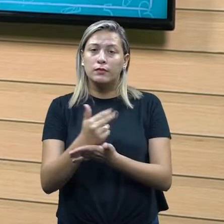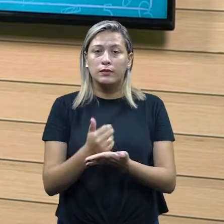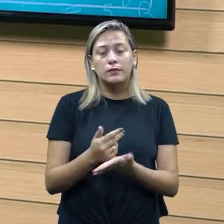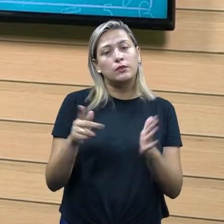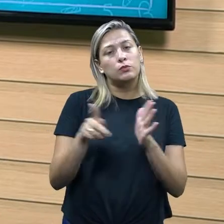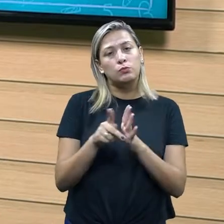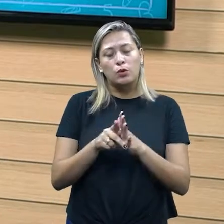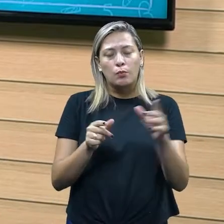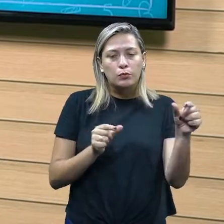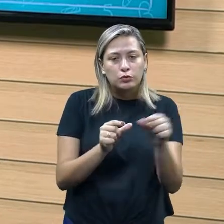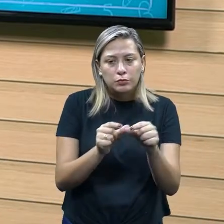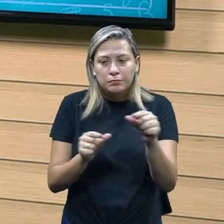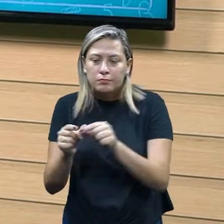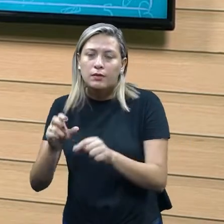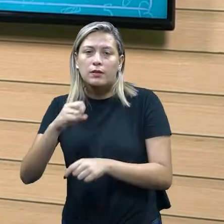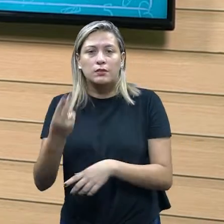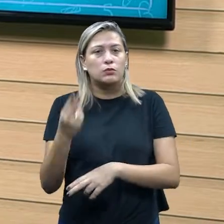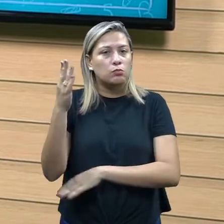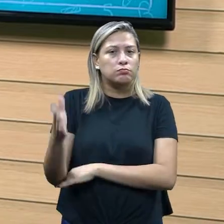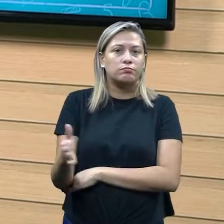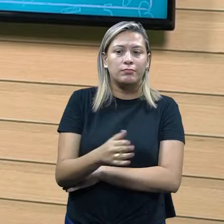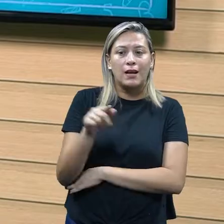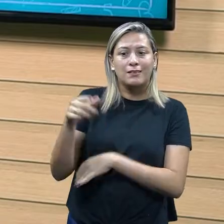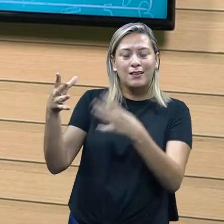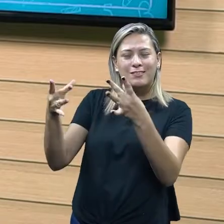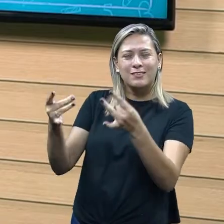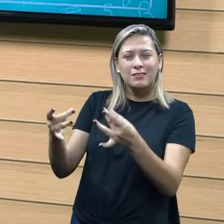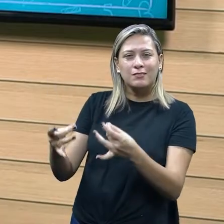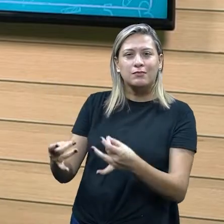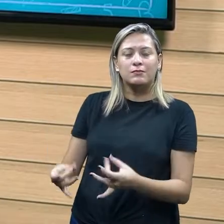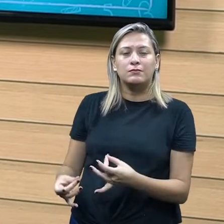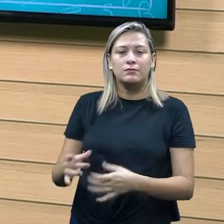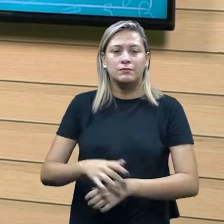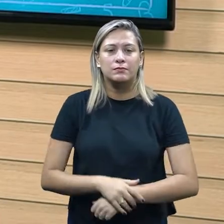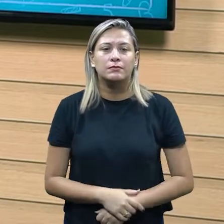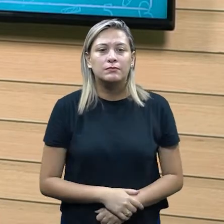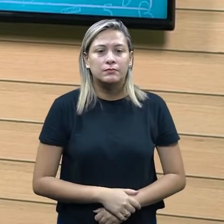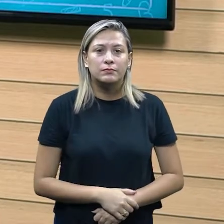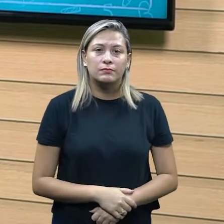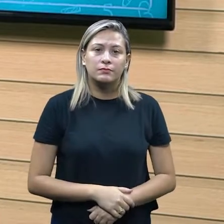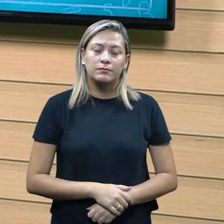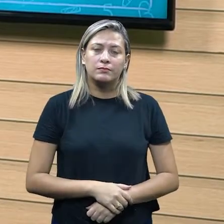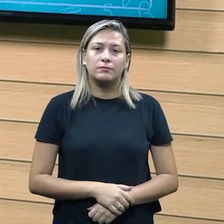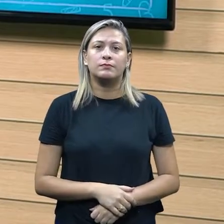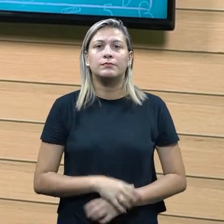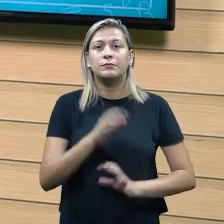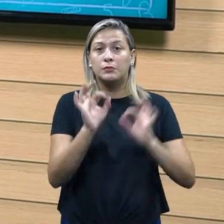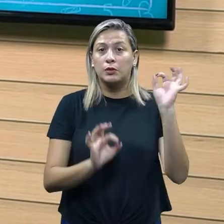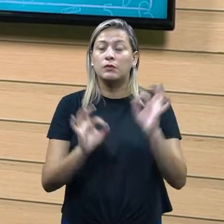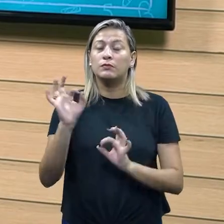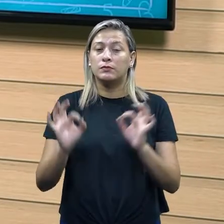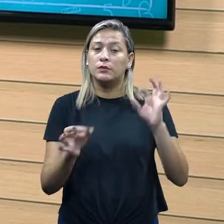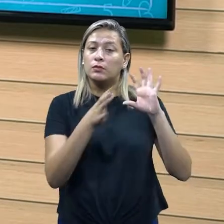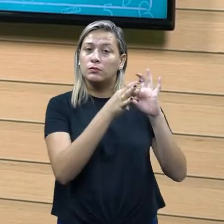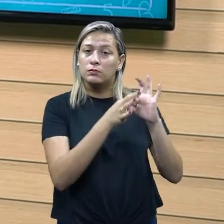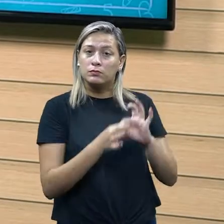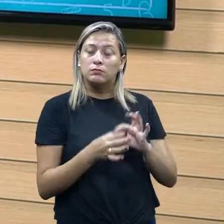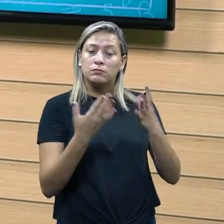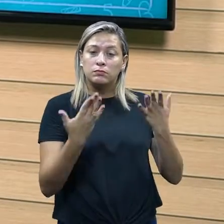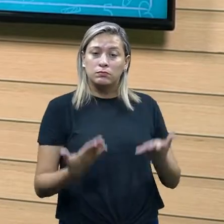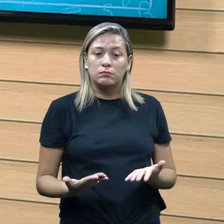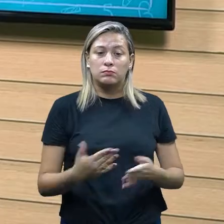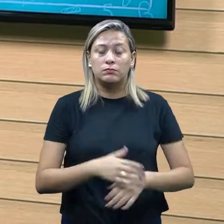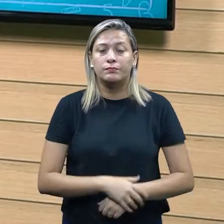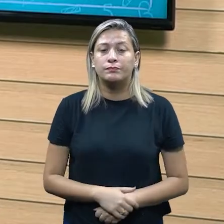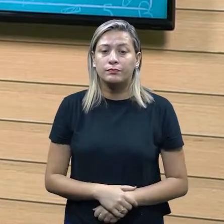especificações, né, dessas máquinas. Você consegue ali projetar tudo isso dentro dessa ferramenta e aí ele consegue desenvolver